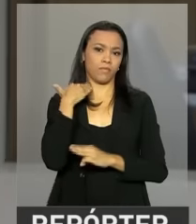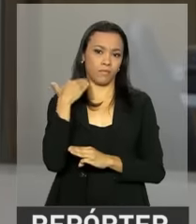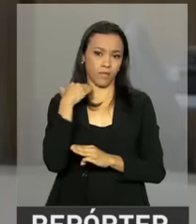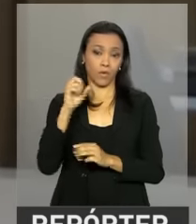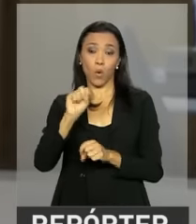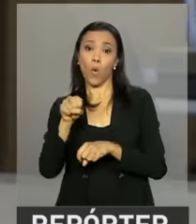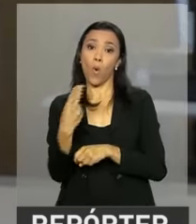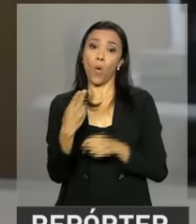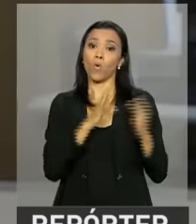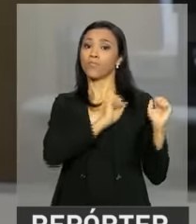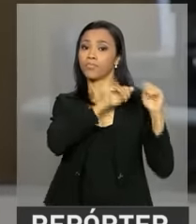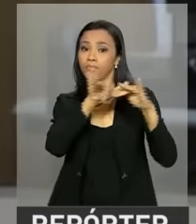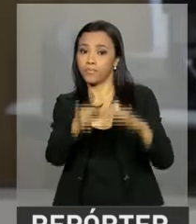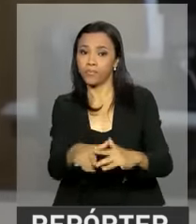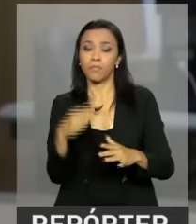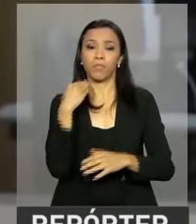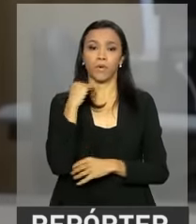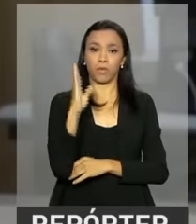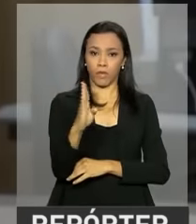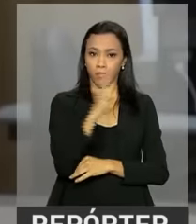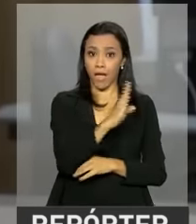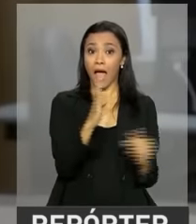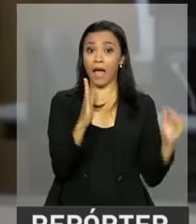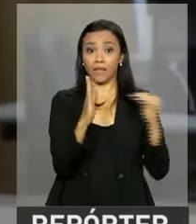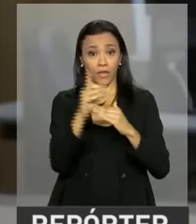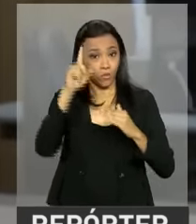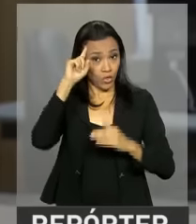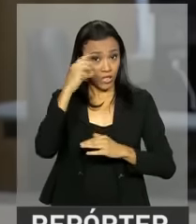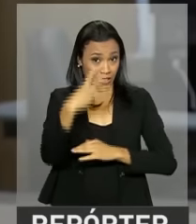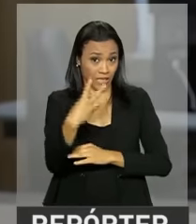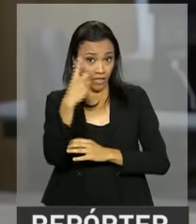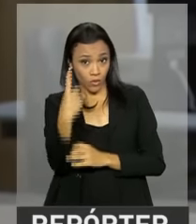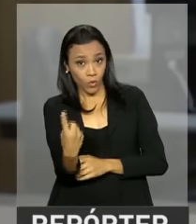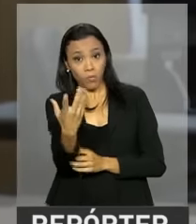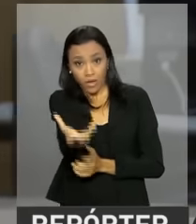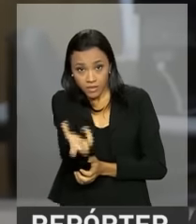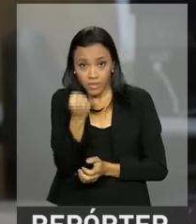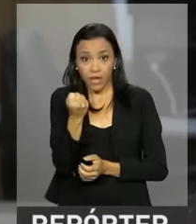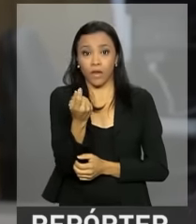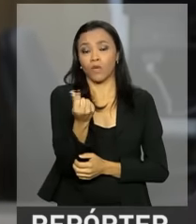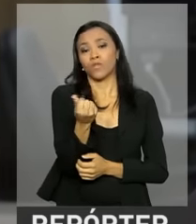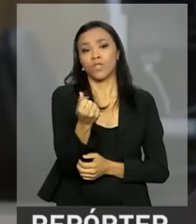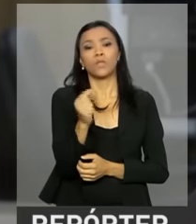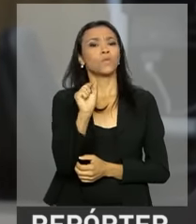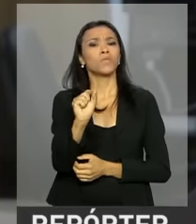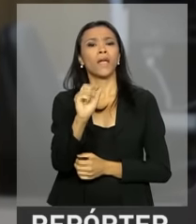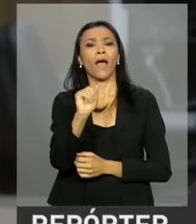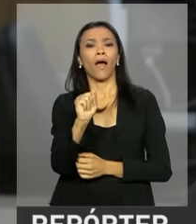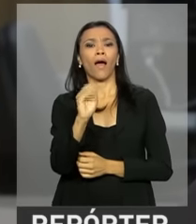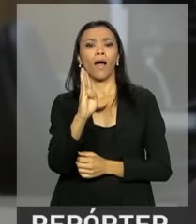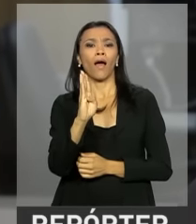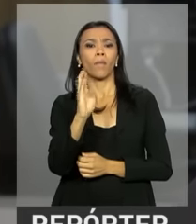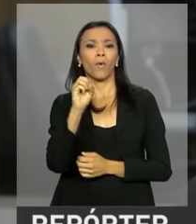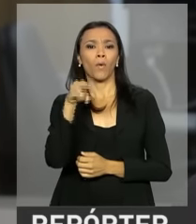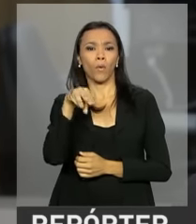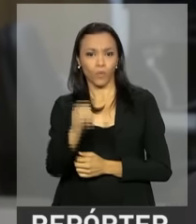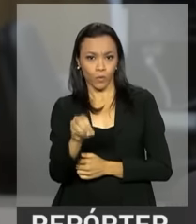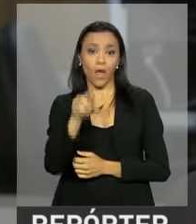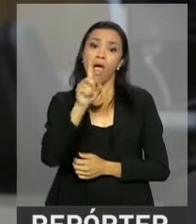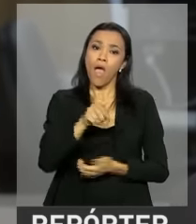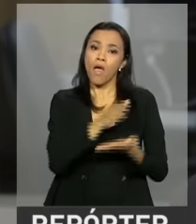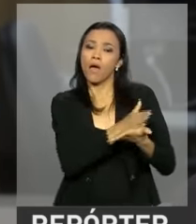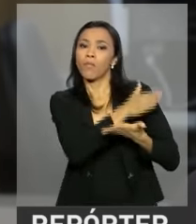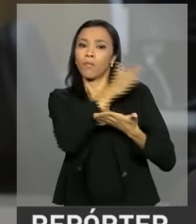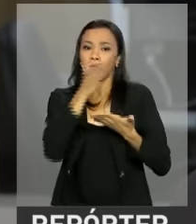ou Banco do Brasil até o dia 31 para retirarem o seu abono essa é uma prorrogação